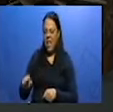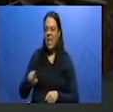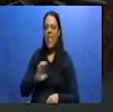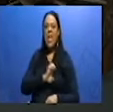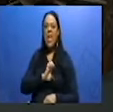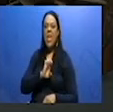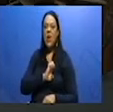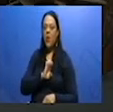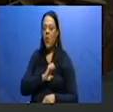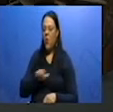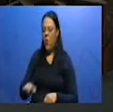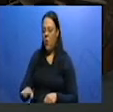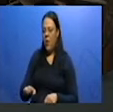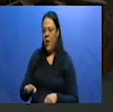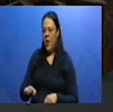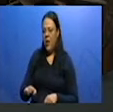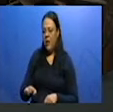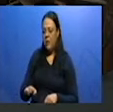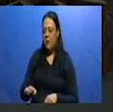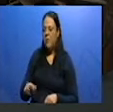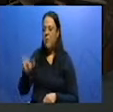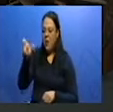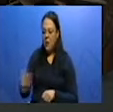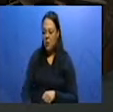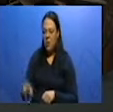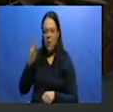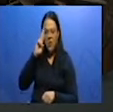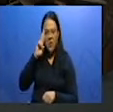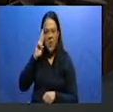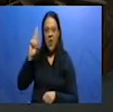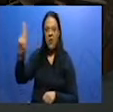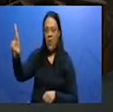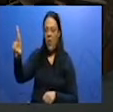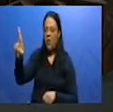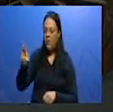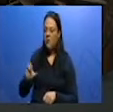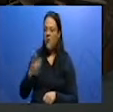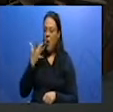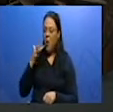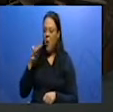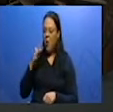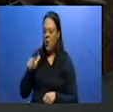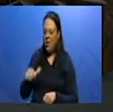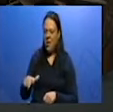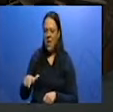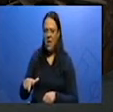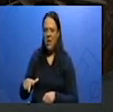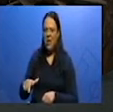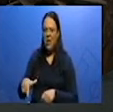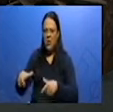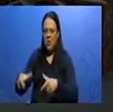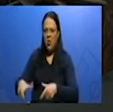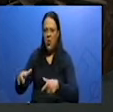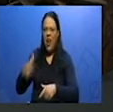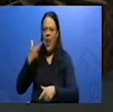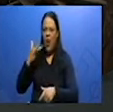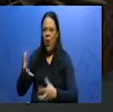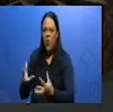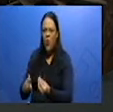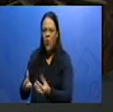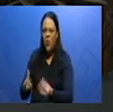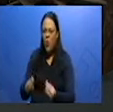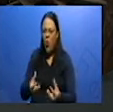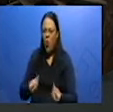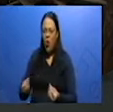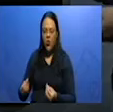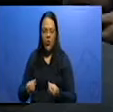de Senhor do Ouro. Ó, pensa o tanto de ouro que tinha nessas terras? Um prato cheio para os portugueses,